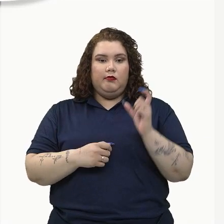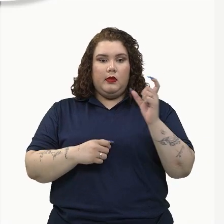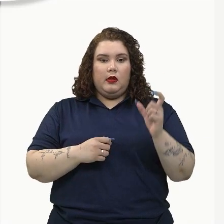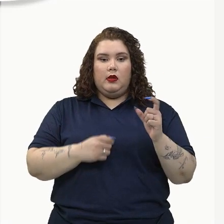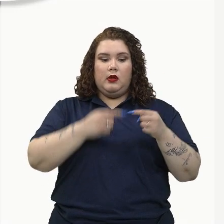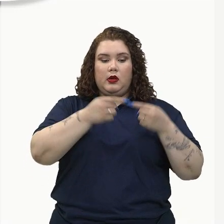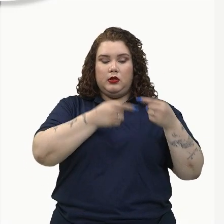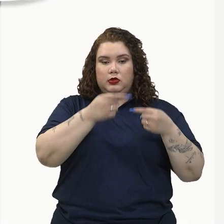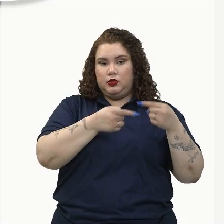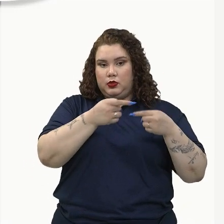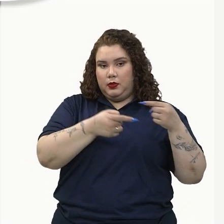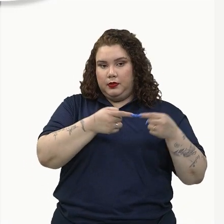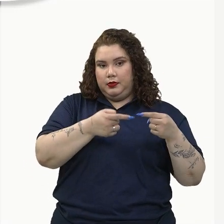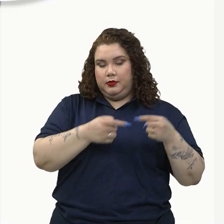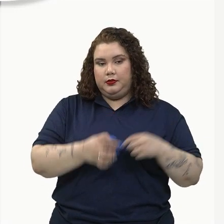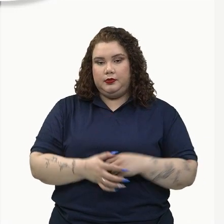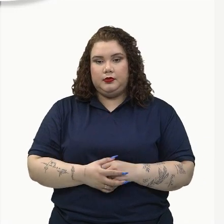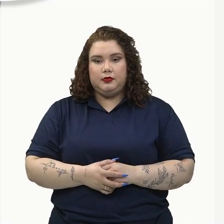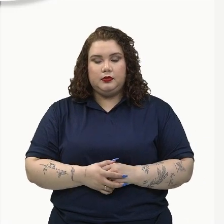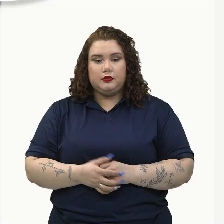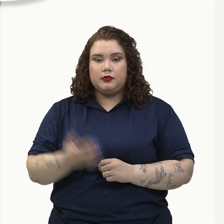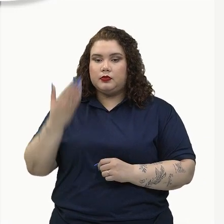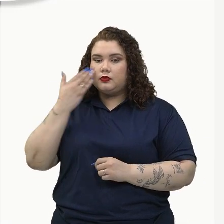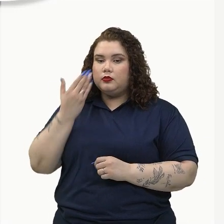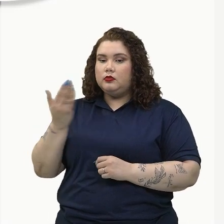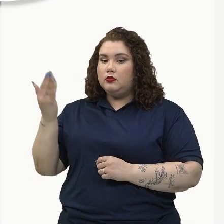resistor. E aí você vê aí na